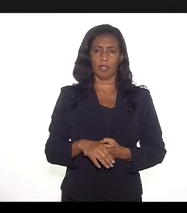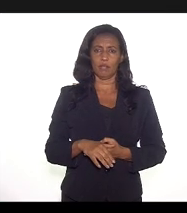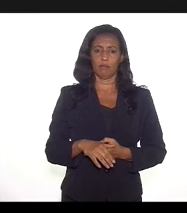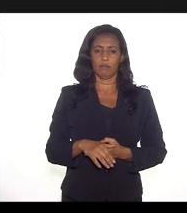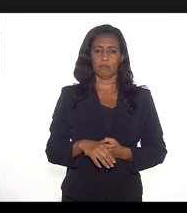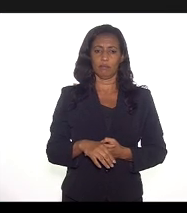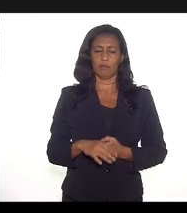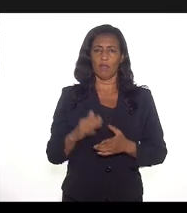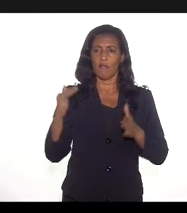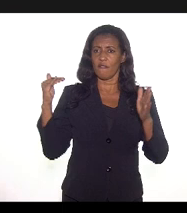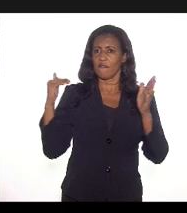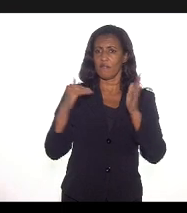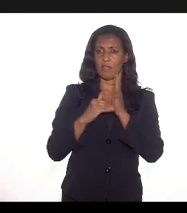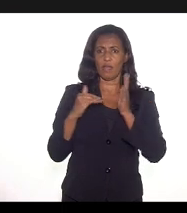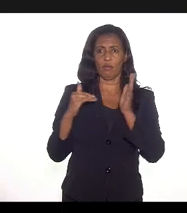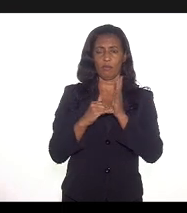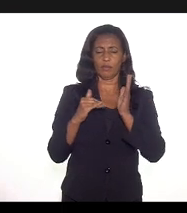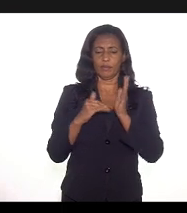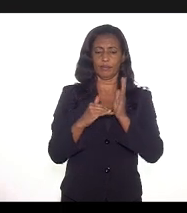Expediente final.